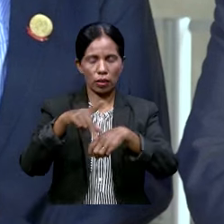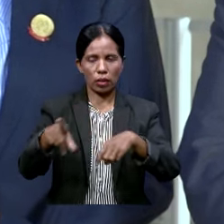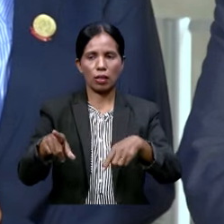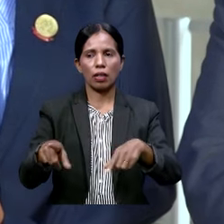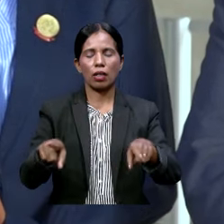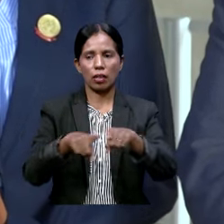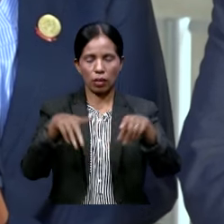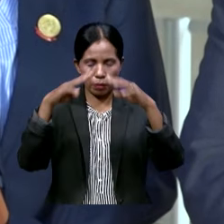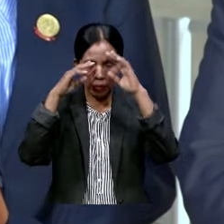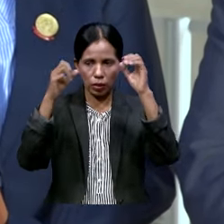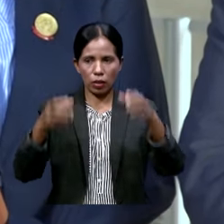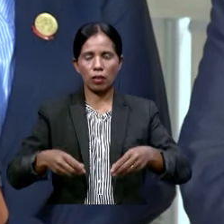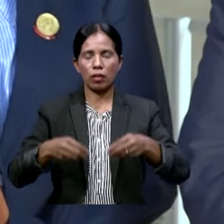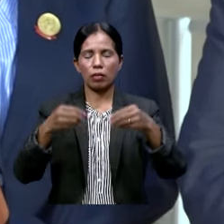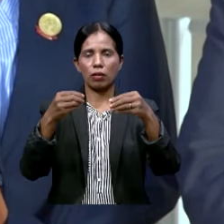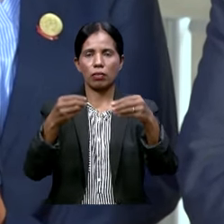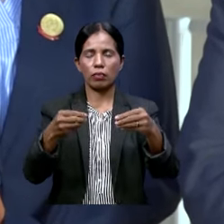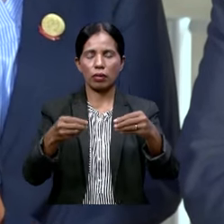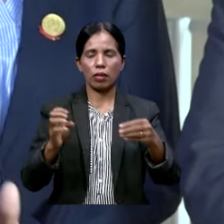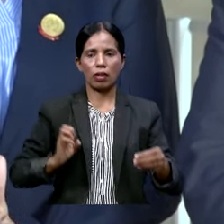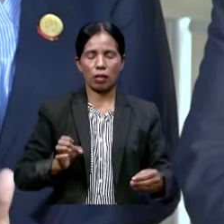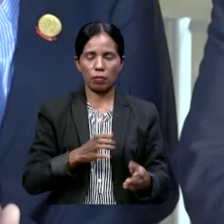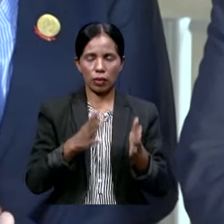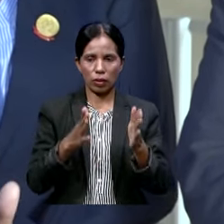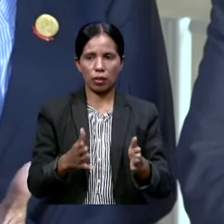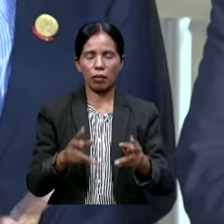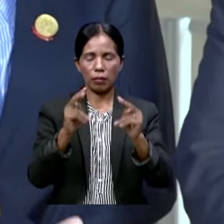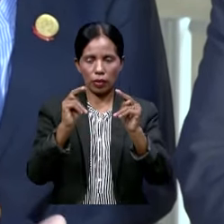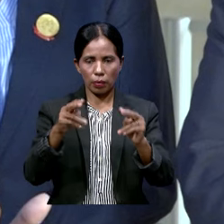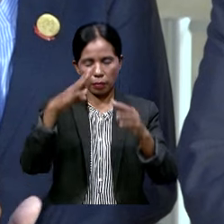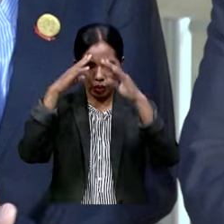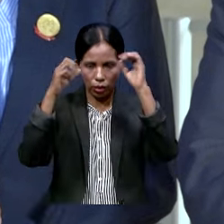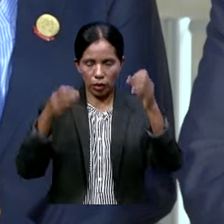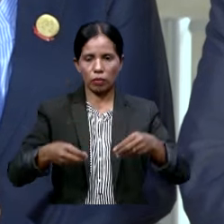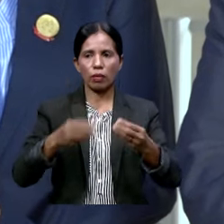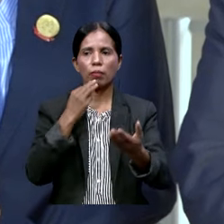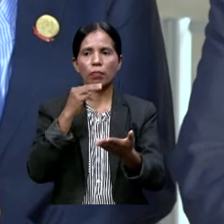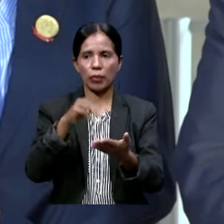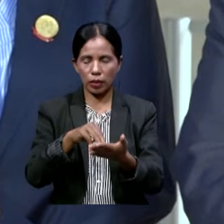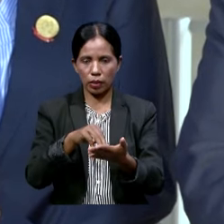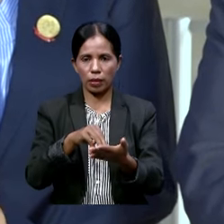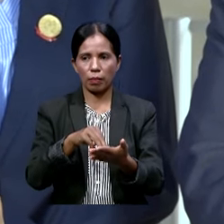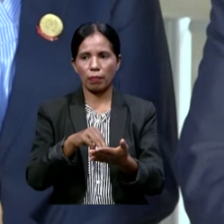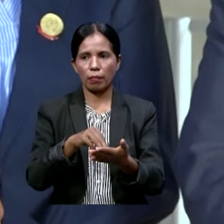senhor presidente for tomar a deposse da embaixadora Sira, para o senhor presidente sempre for mensagem,